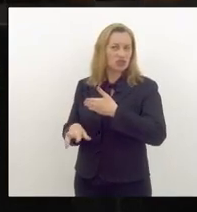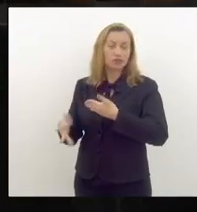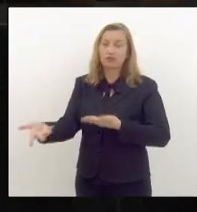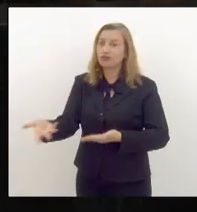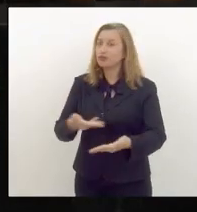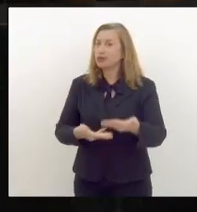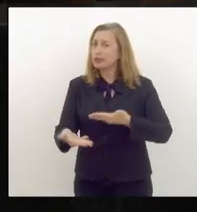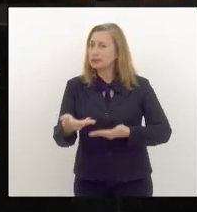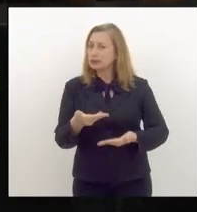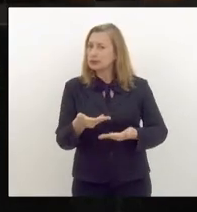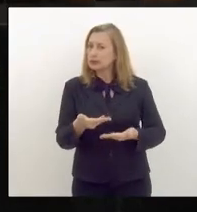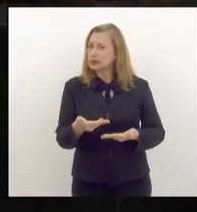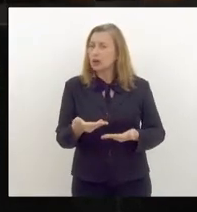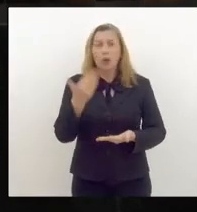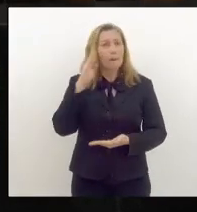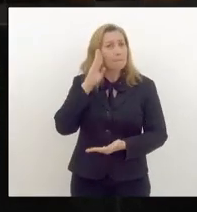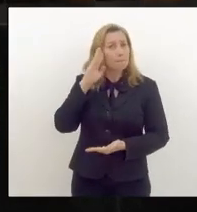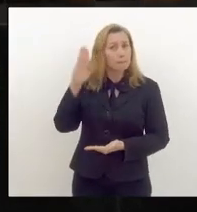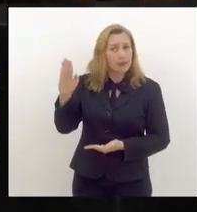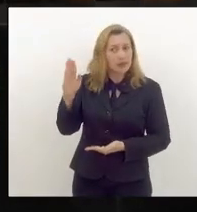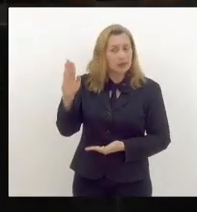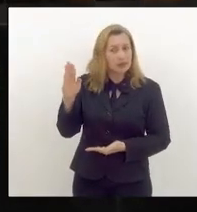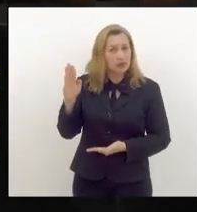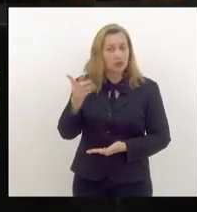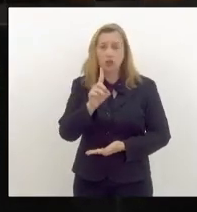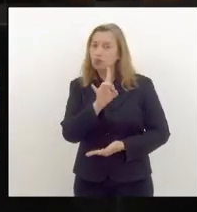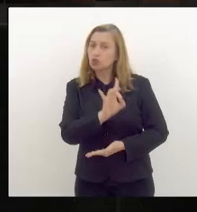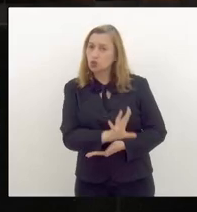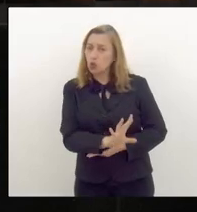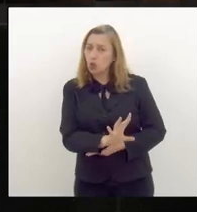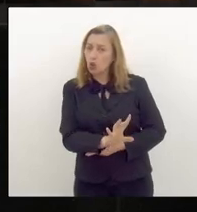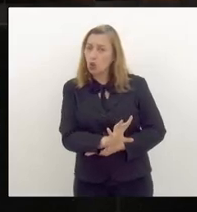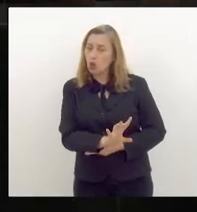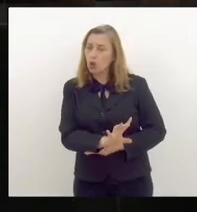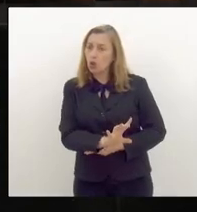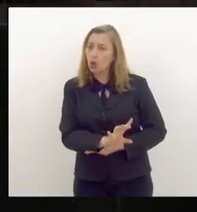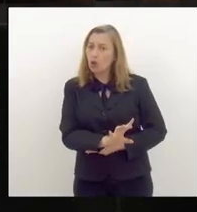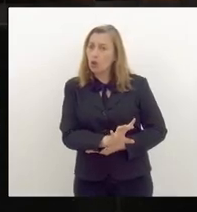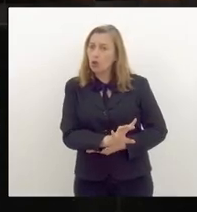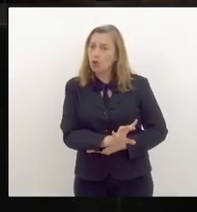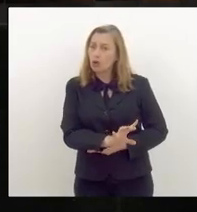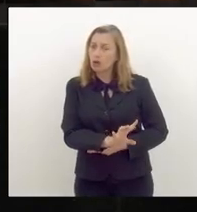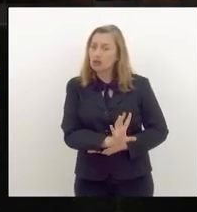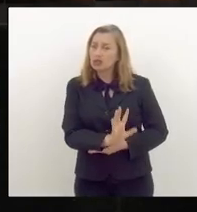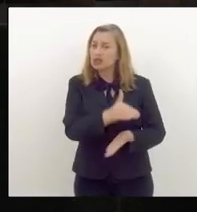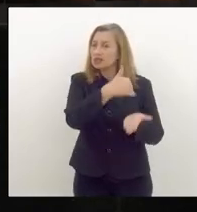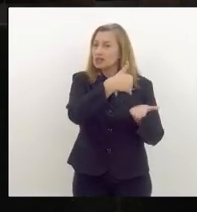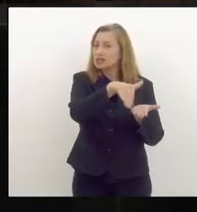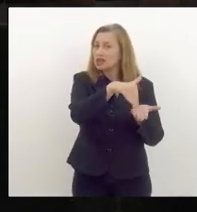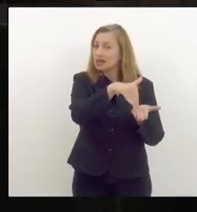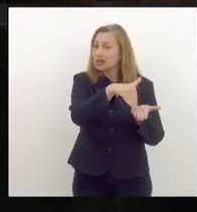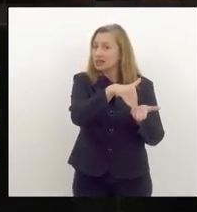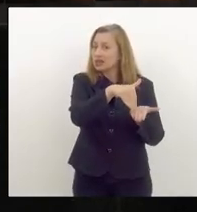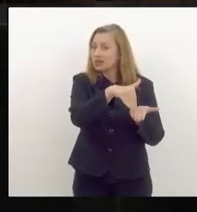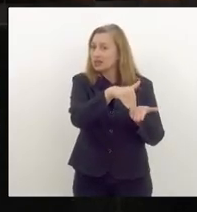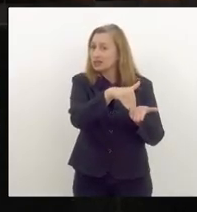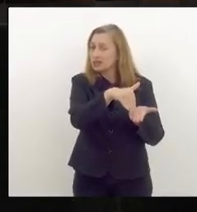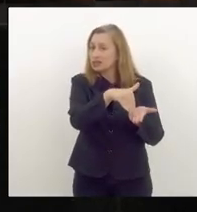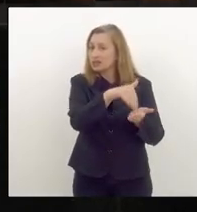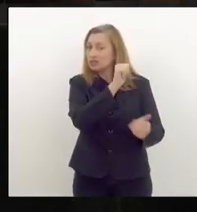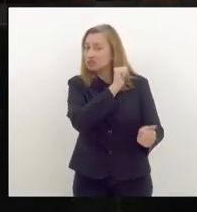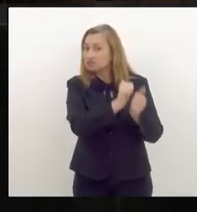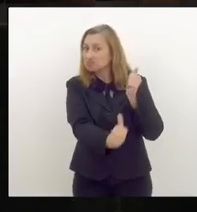parcerias principalmente mas não só com a secretaria de